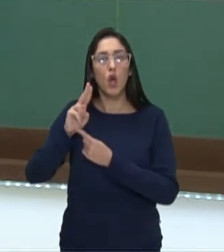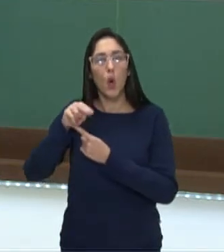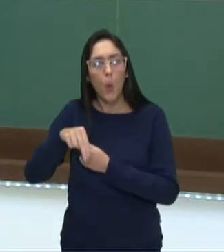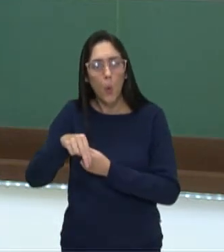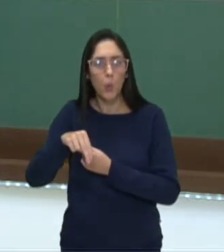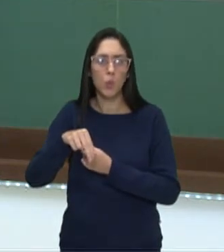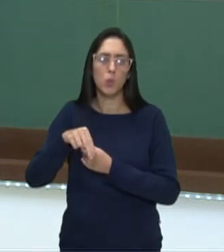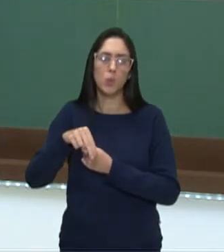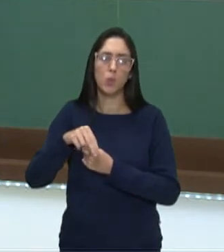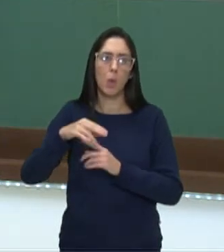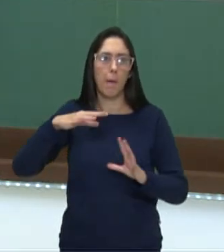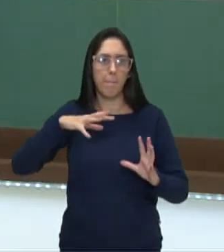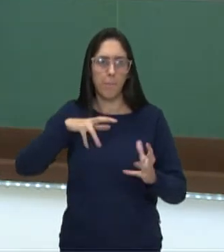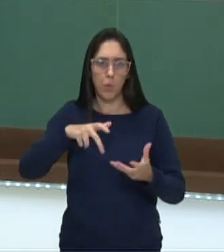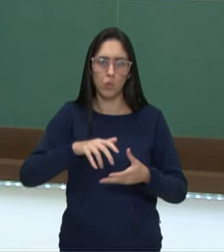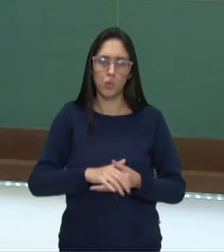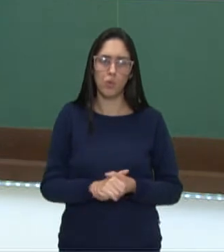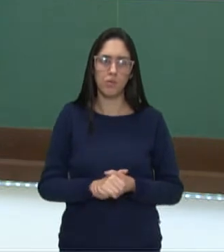arquivo,